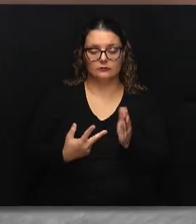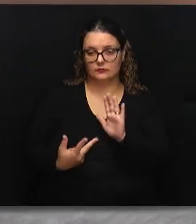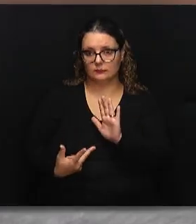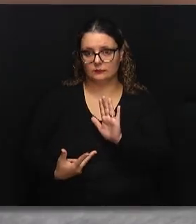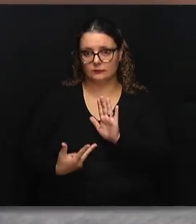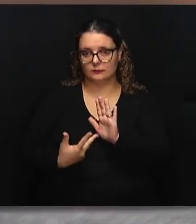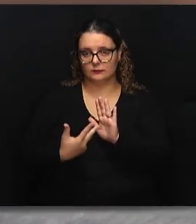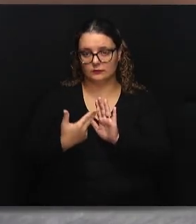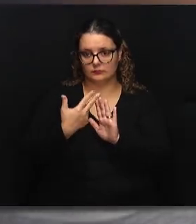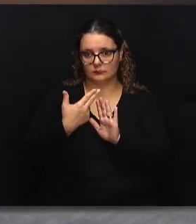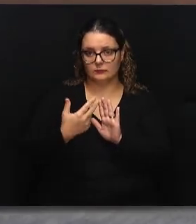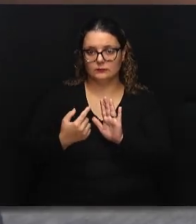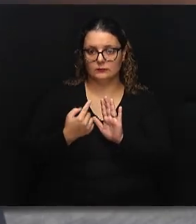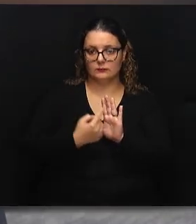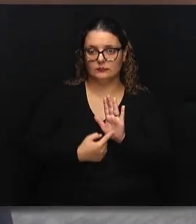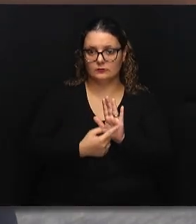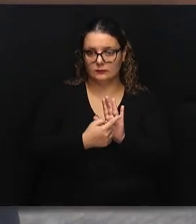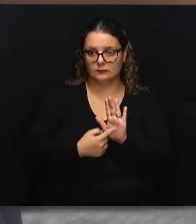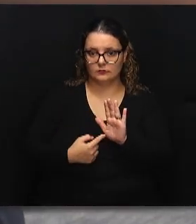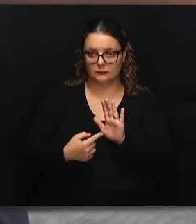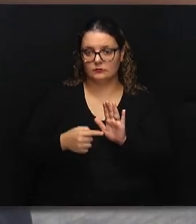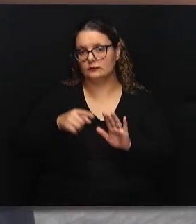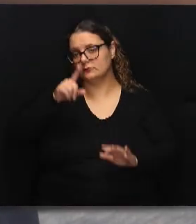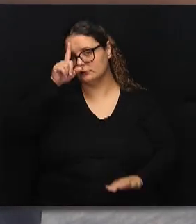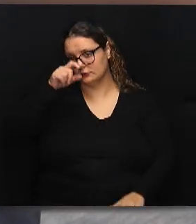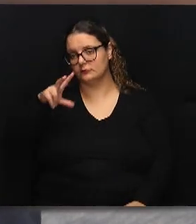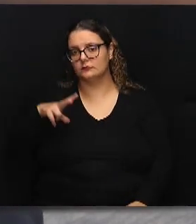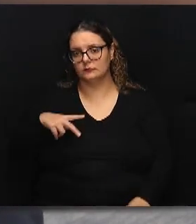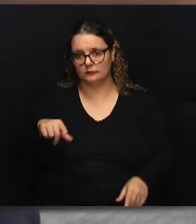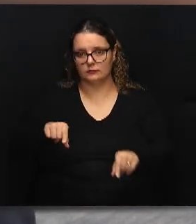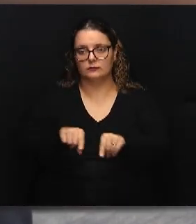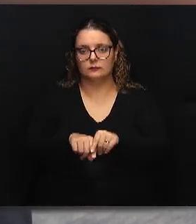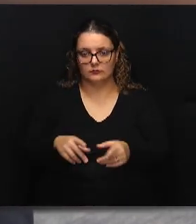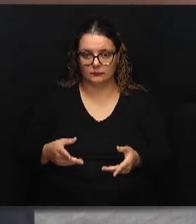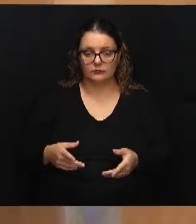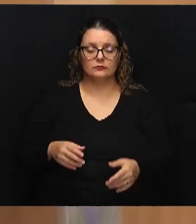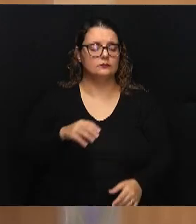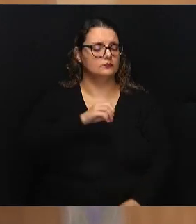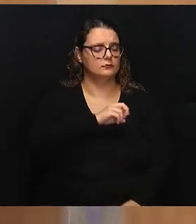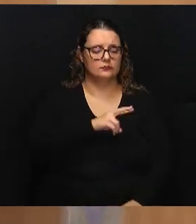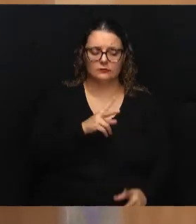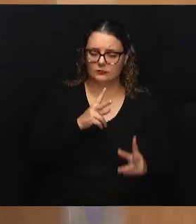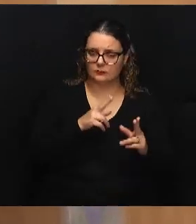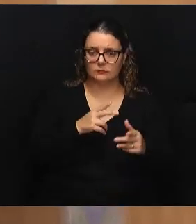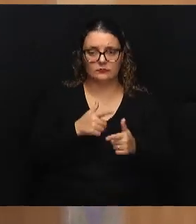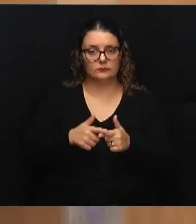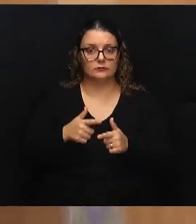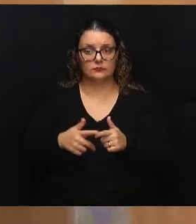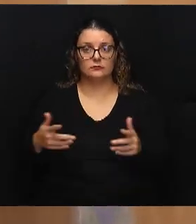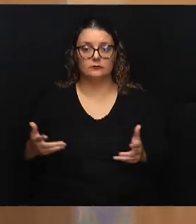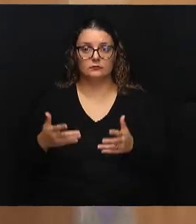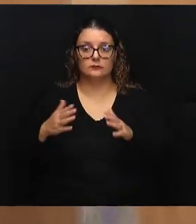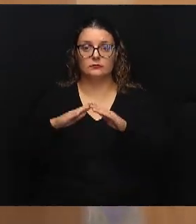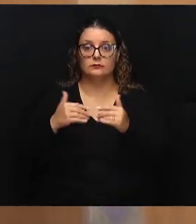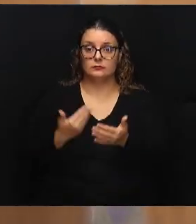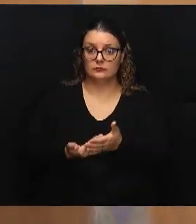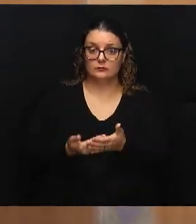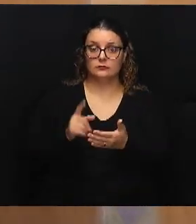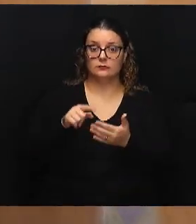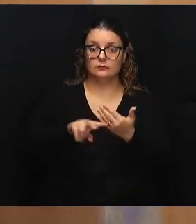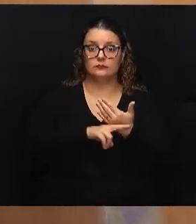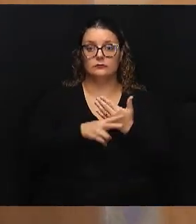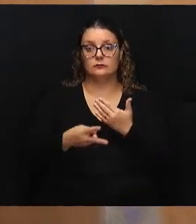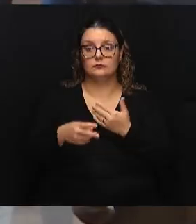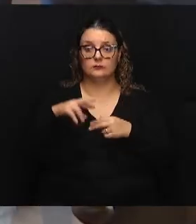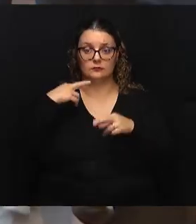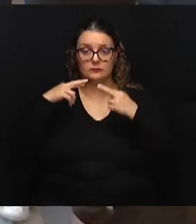de hospitais particulares. E o Hospital Ouro Verde passa também pelo mesmo problema. A iniciativa do requerimento é fruto de